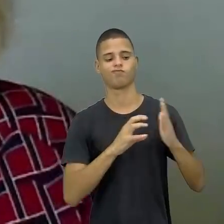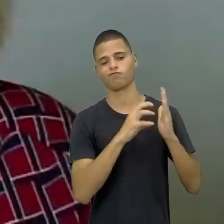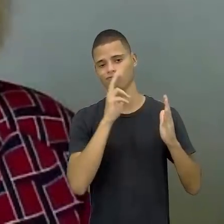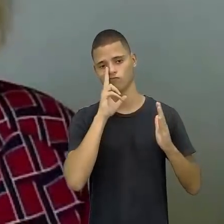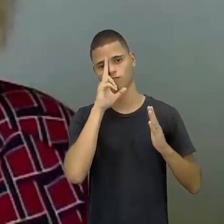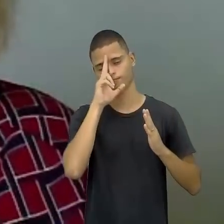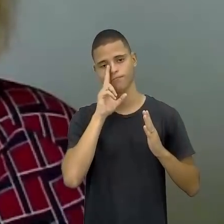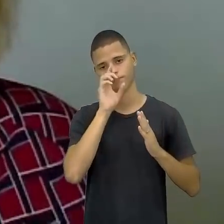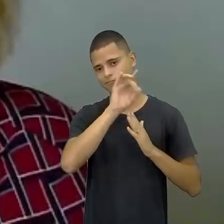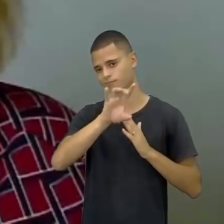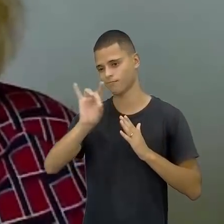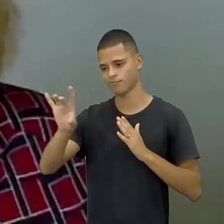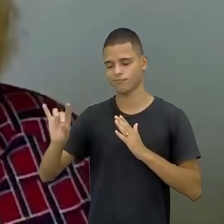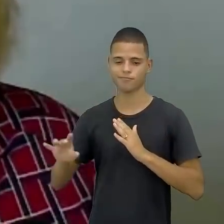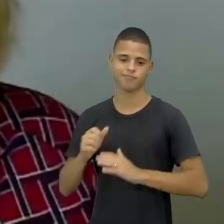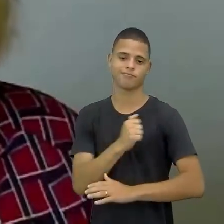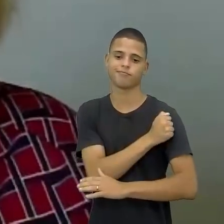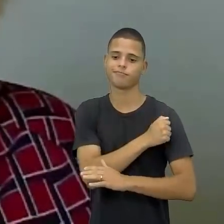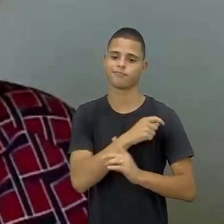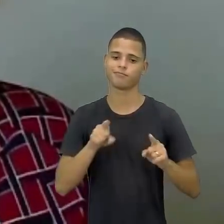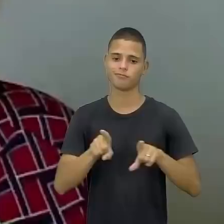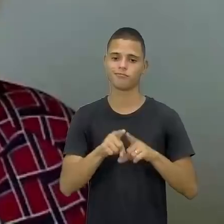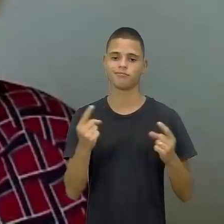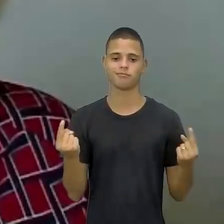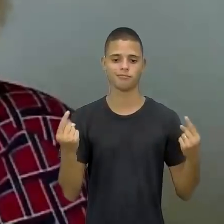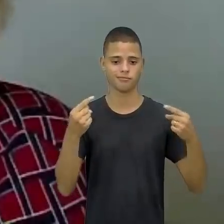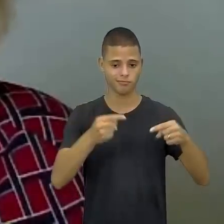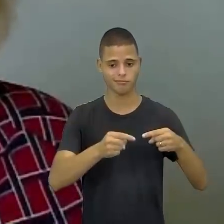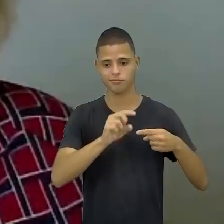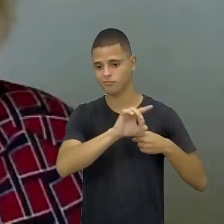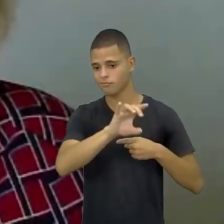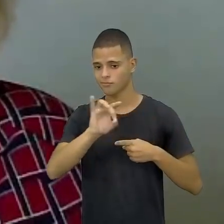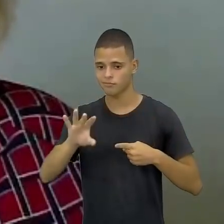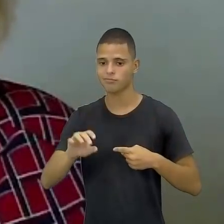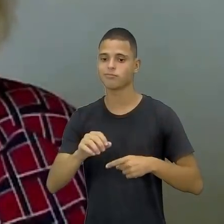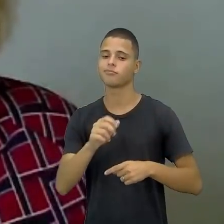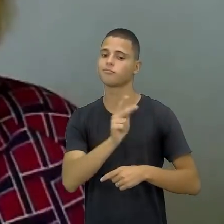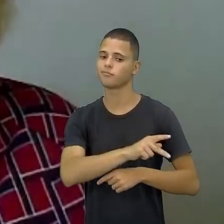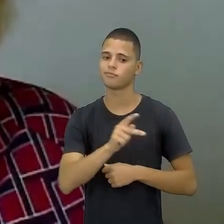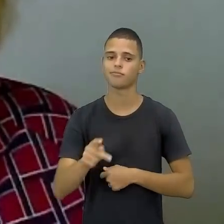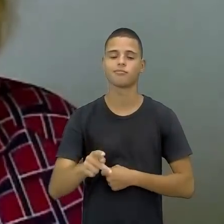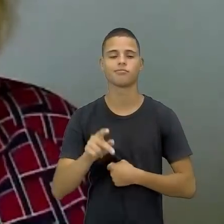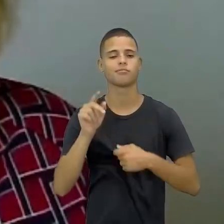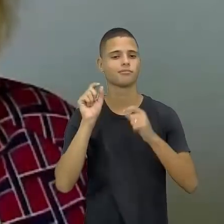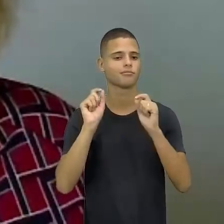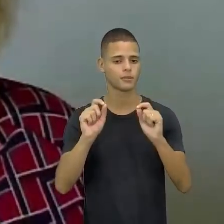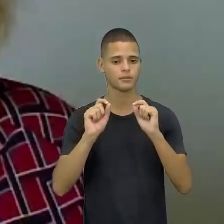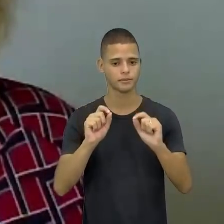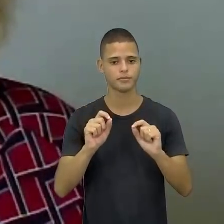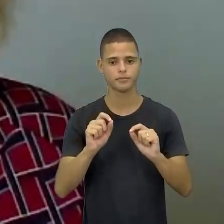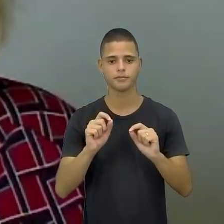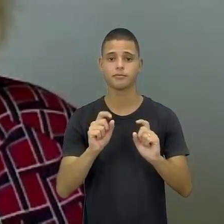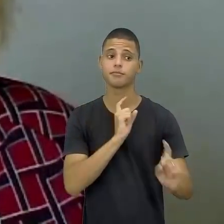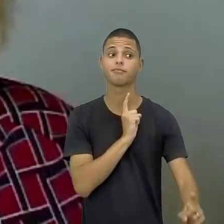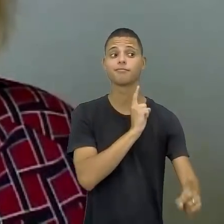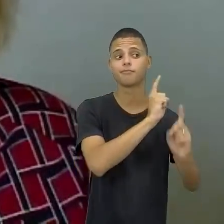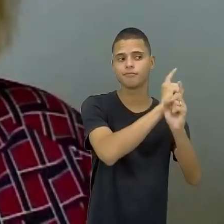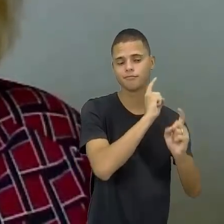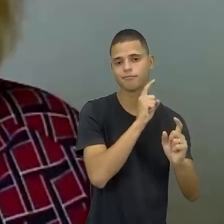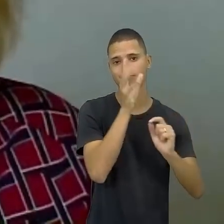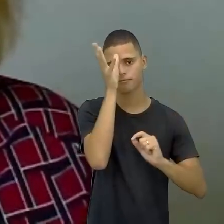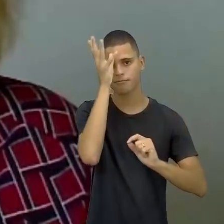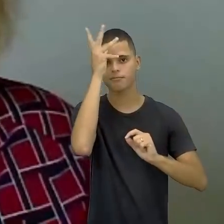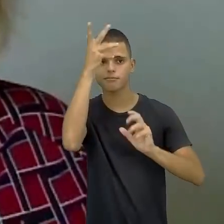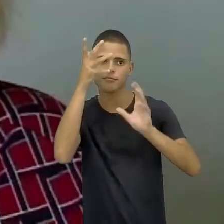aprendizagem dos estudantes e o desafio dos professores e de todos os envolvidos é justamente encontrar saídas